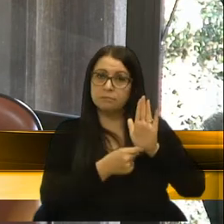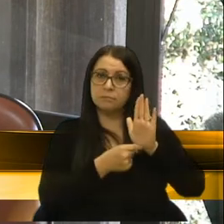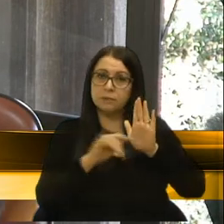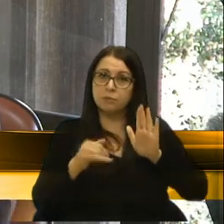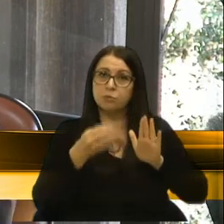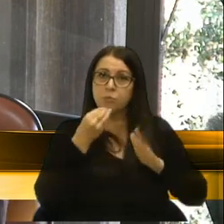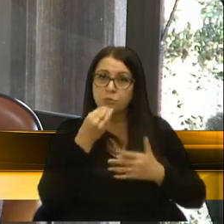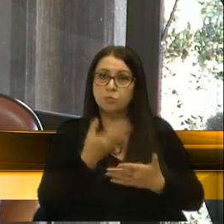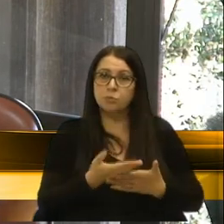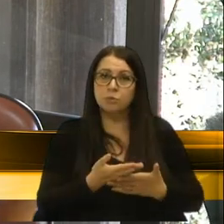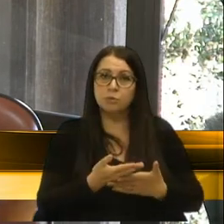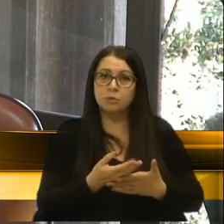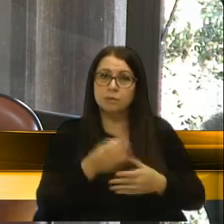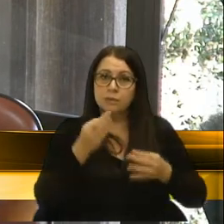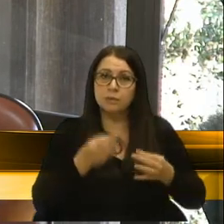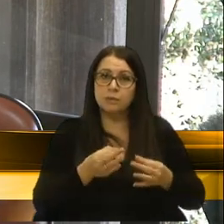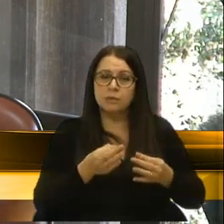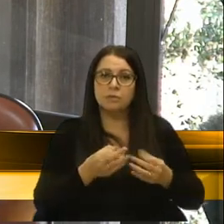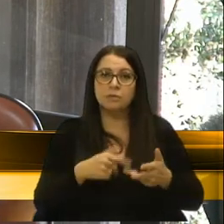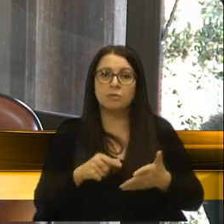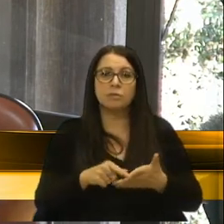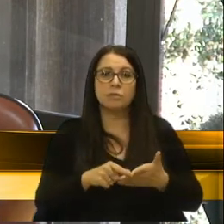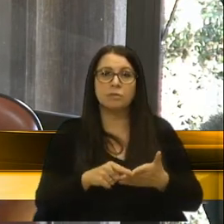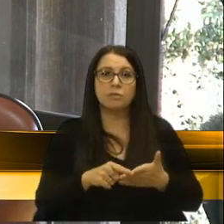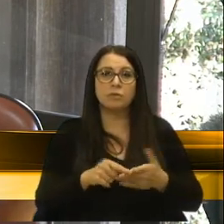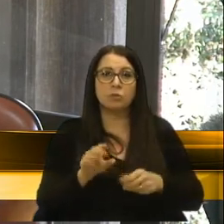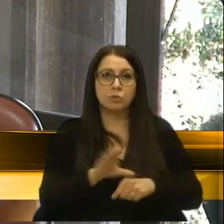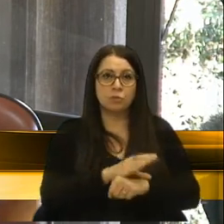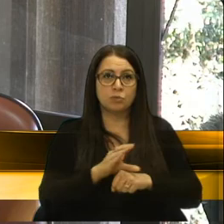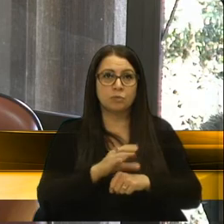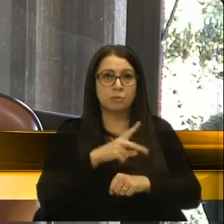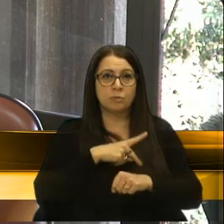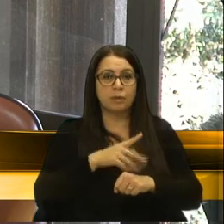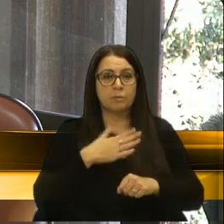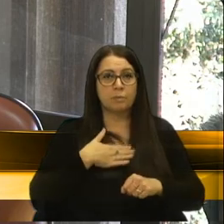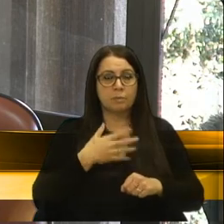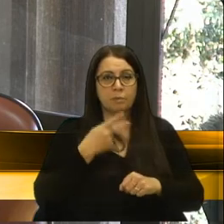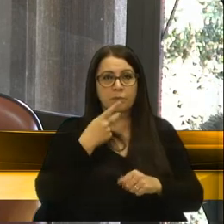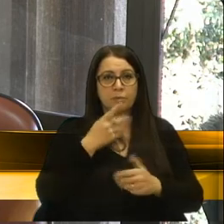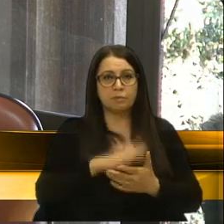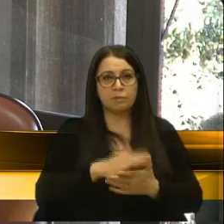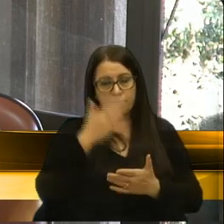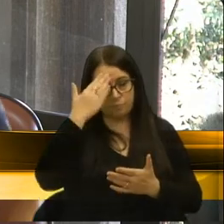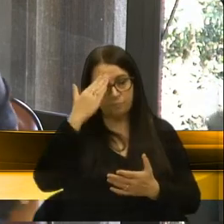oportuno, conveniente e constitucional, presidente. Era essa a minha manifestação. Obrigado.